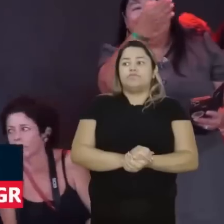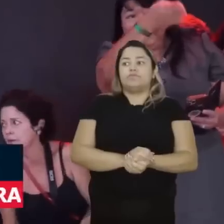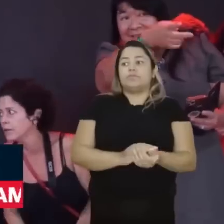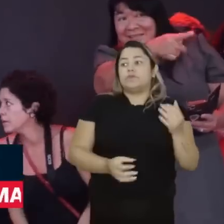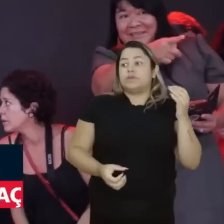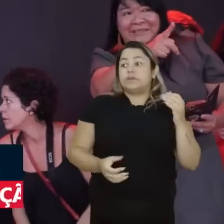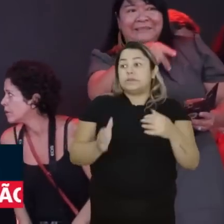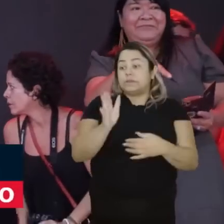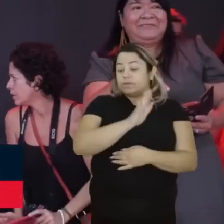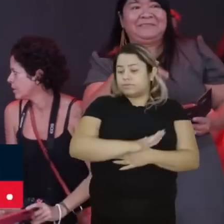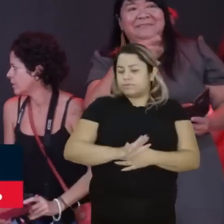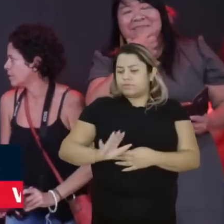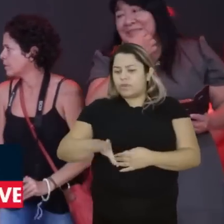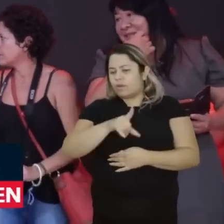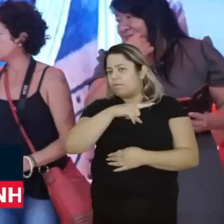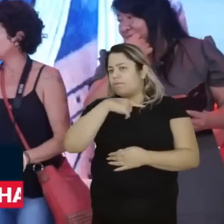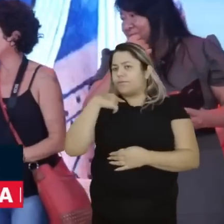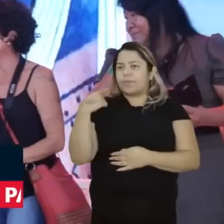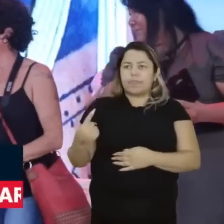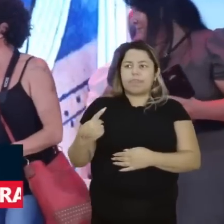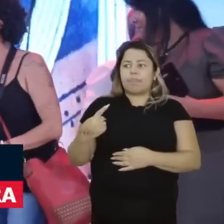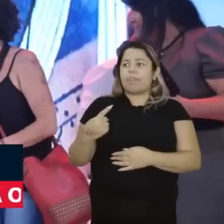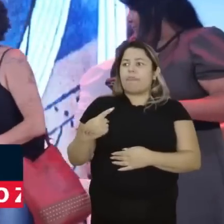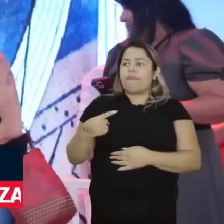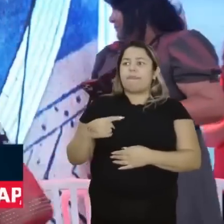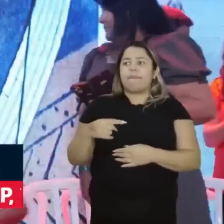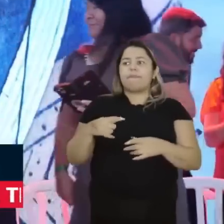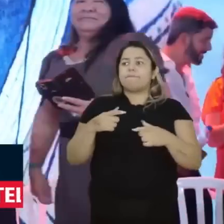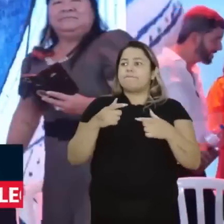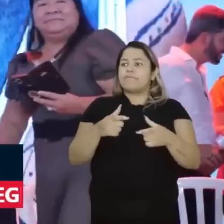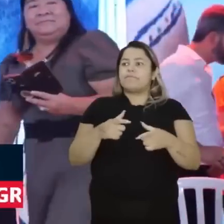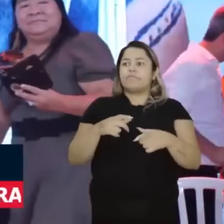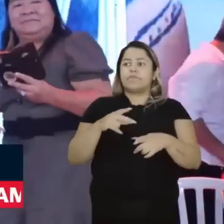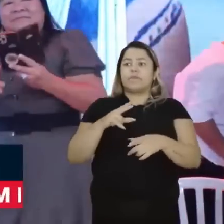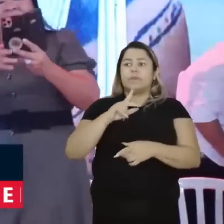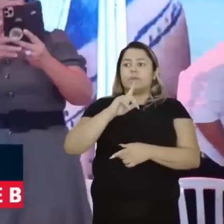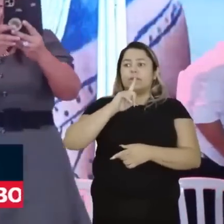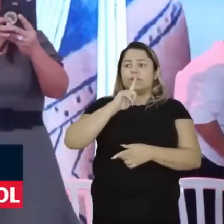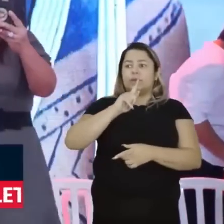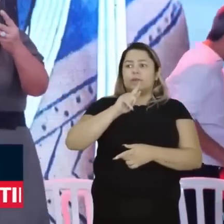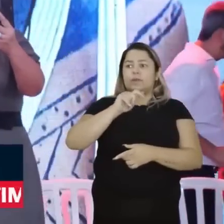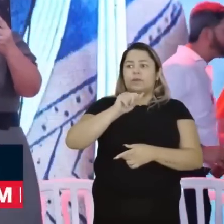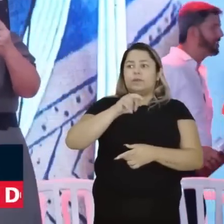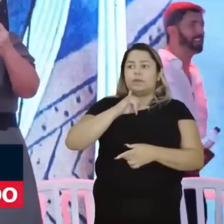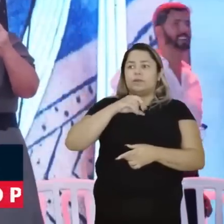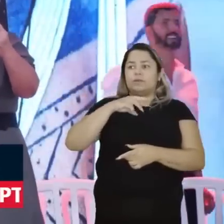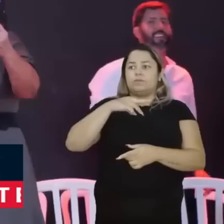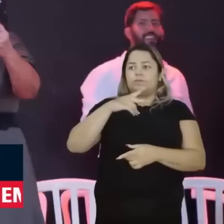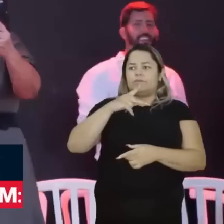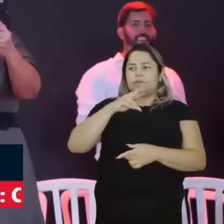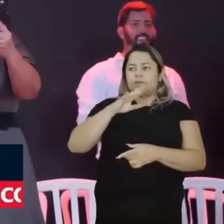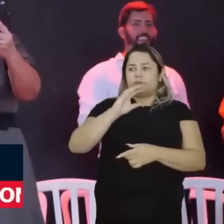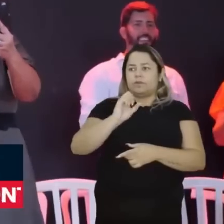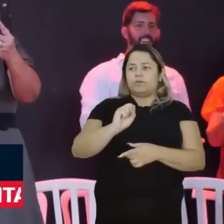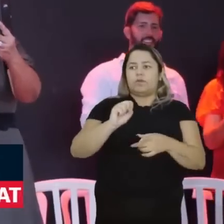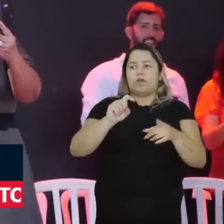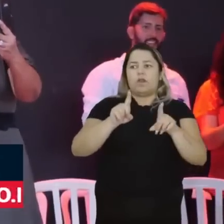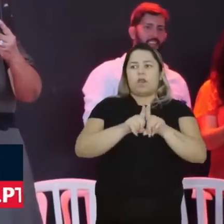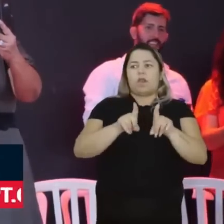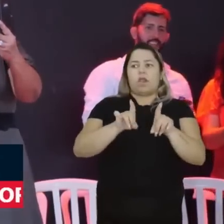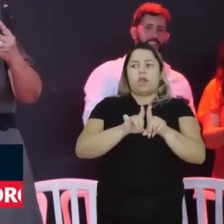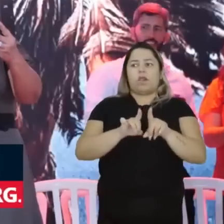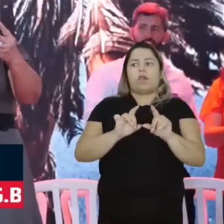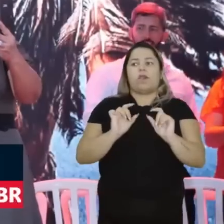crianças sejam mortas nas terras indígenas, que garimpeiros assassinos entrem com bala nas terras